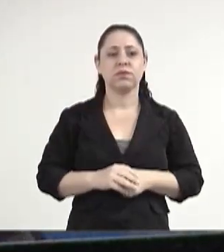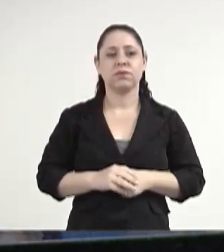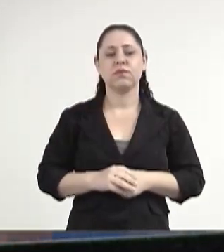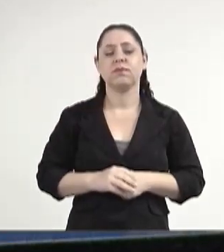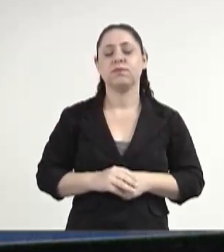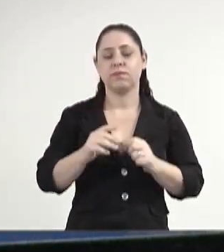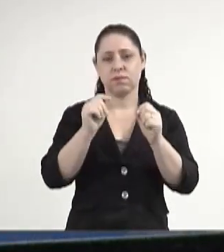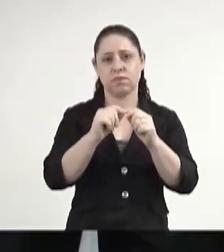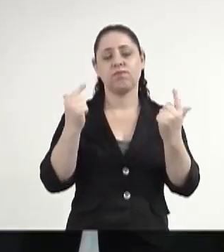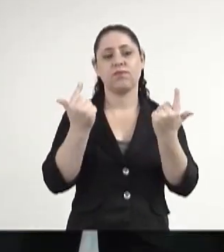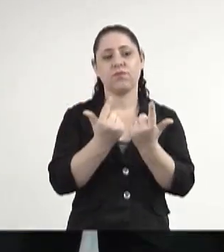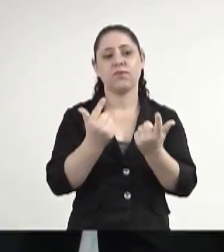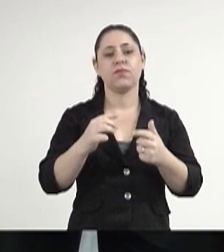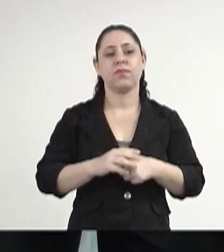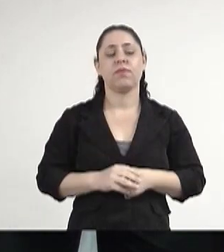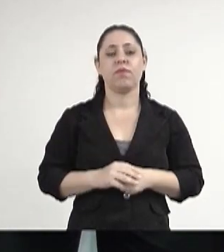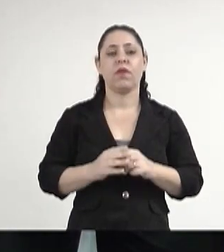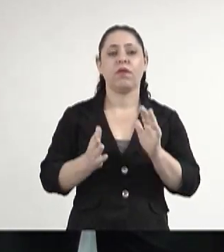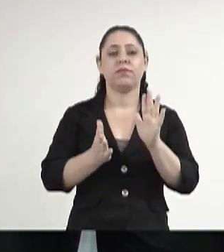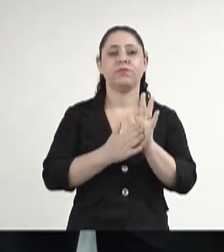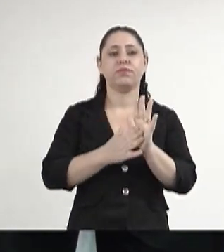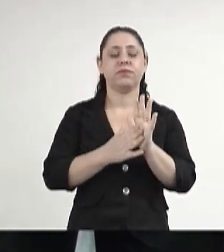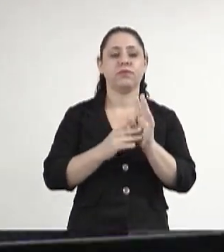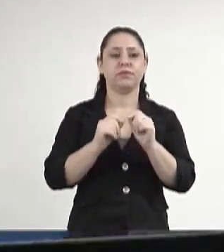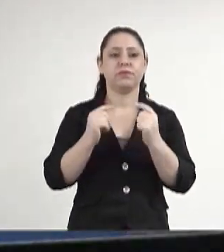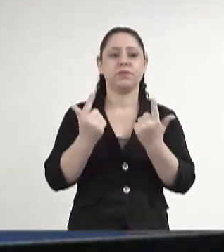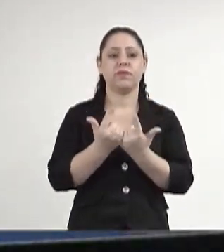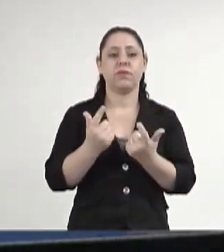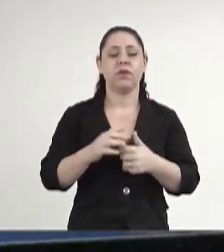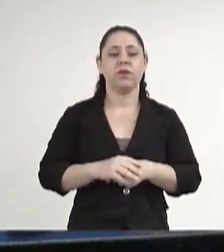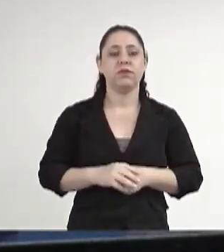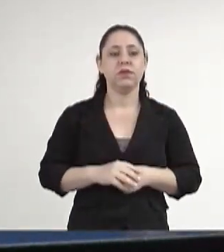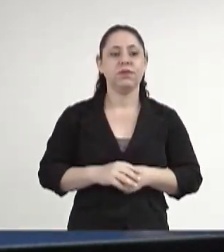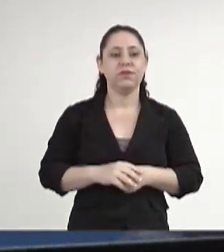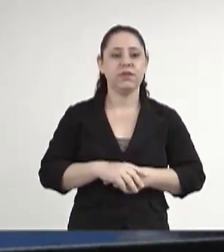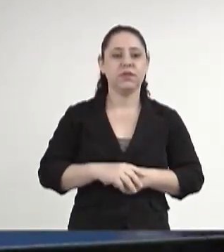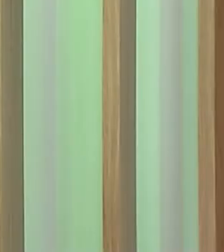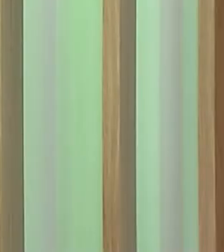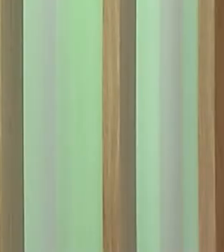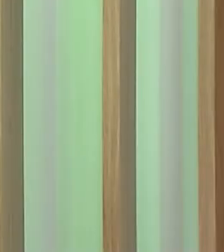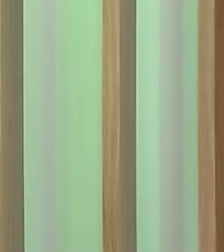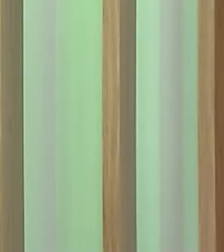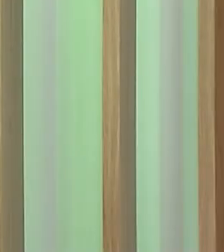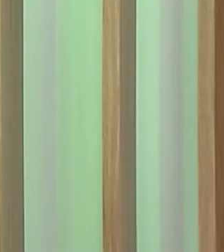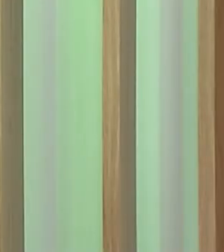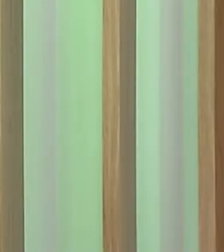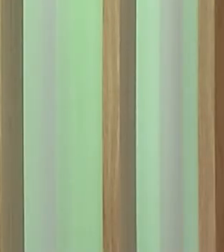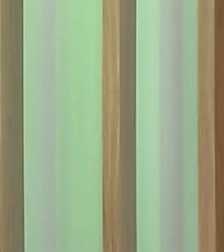Assembleia Legislativa proposta pela casa. Obrigado, senhor presidente, agradeço.